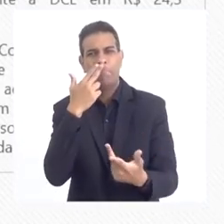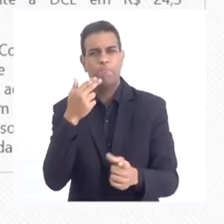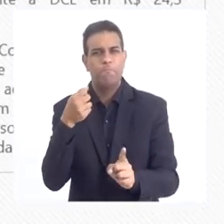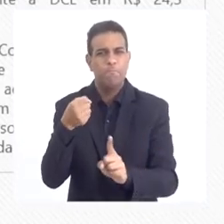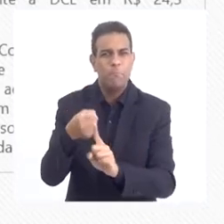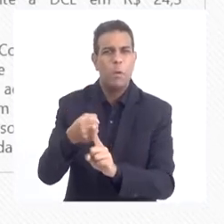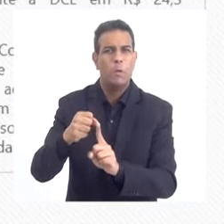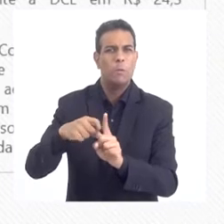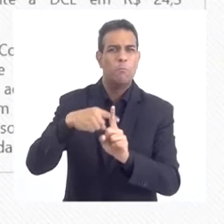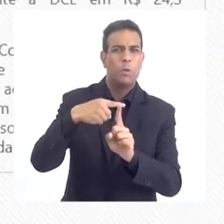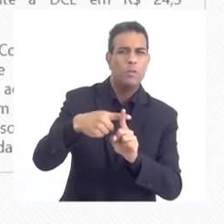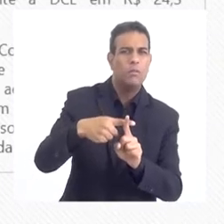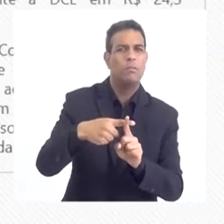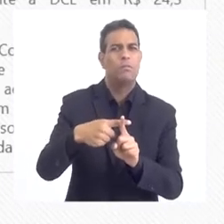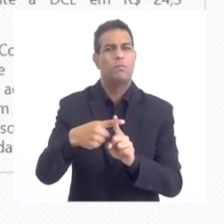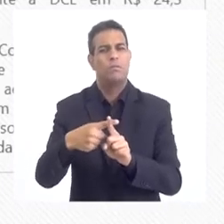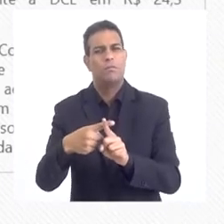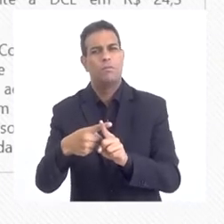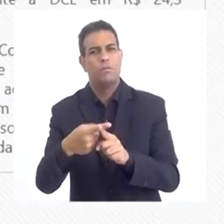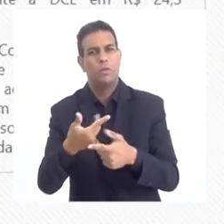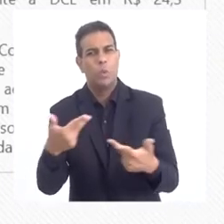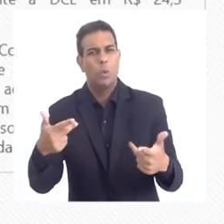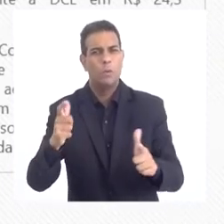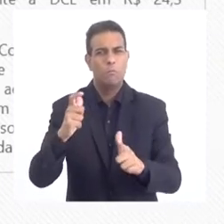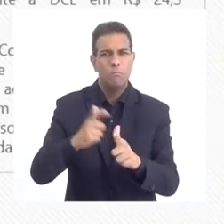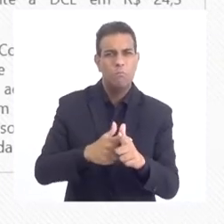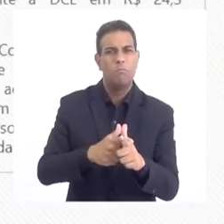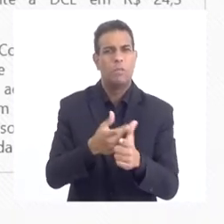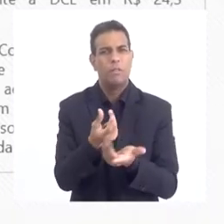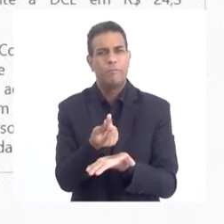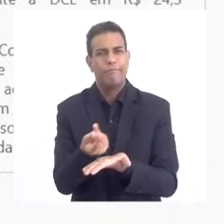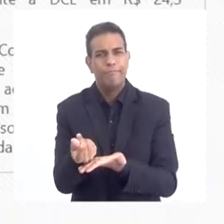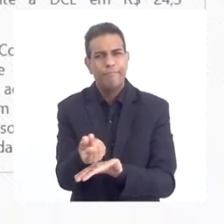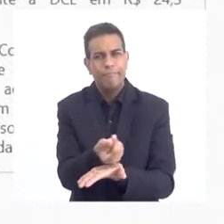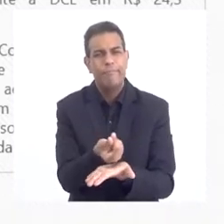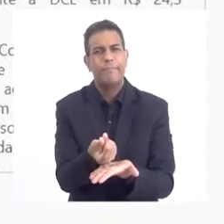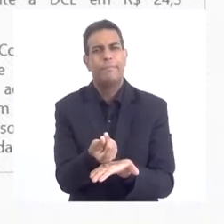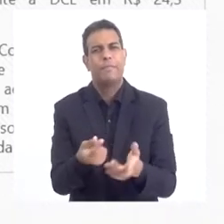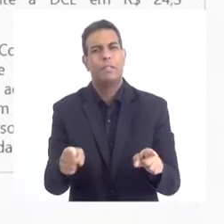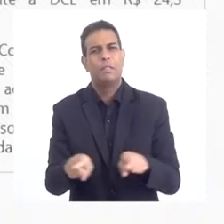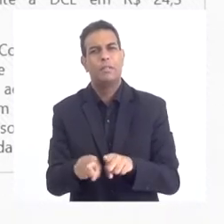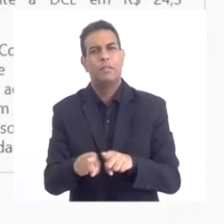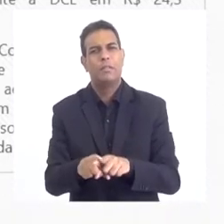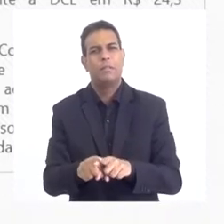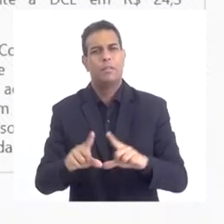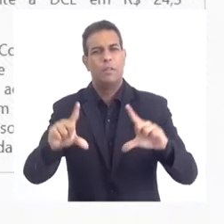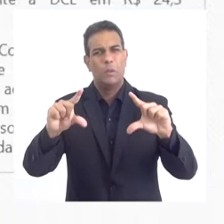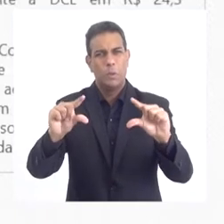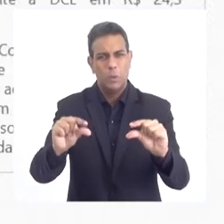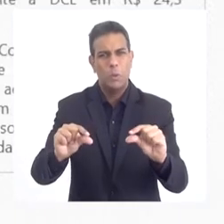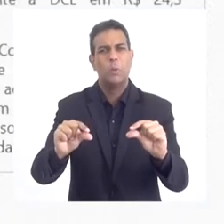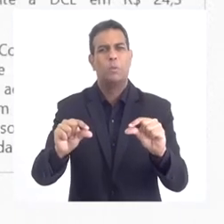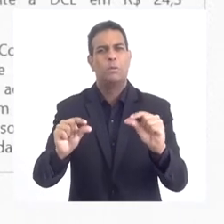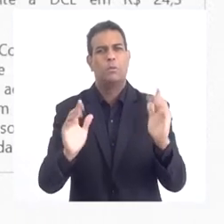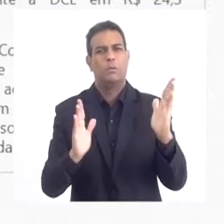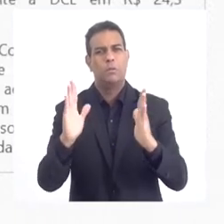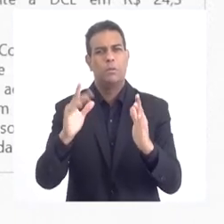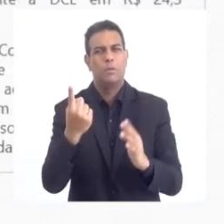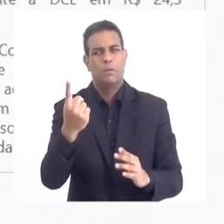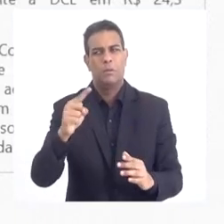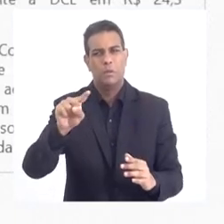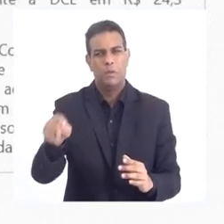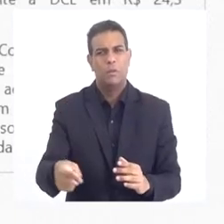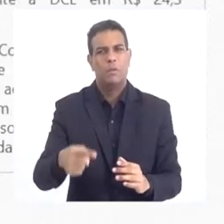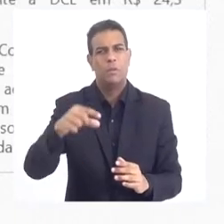positivo na dívida corrente líquida, então isso fez reduzir bastante, 24,3